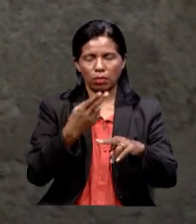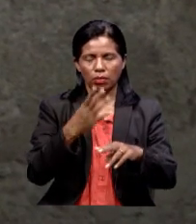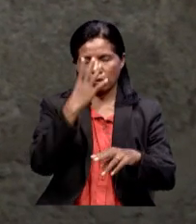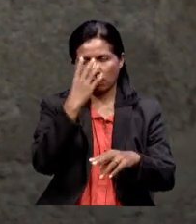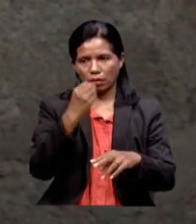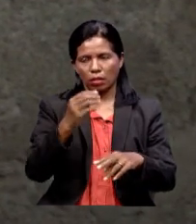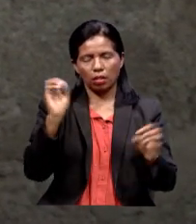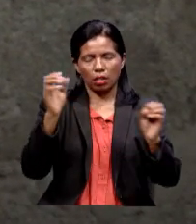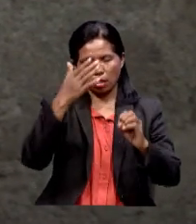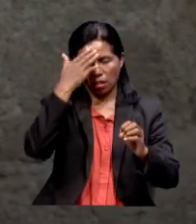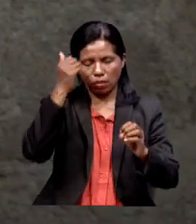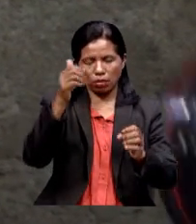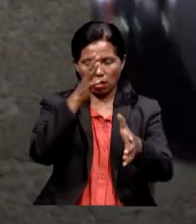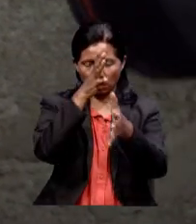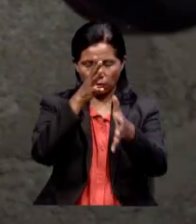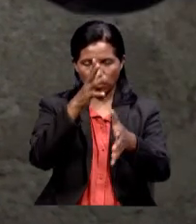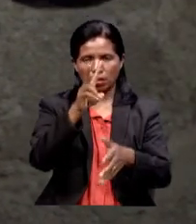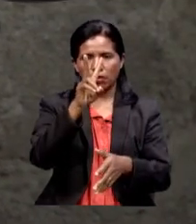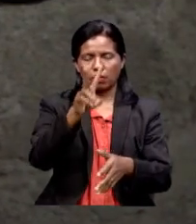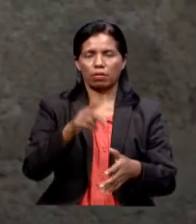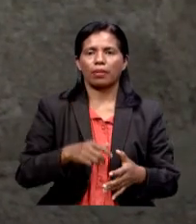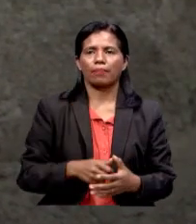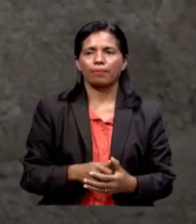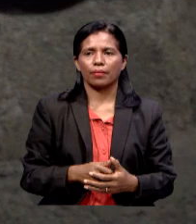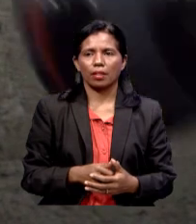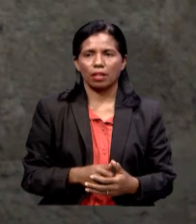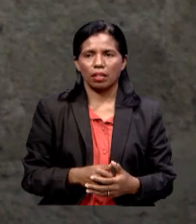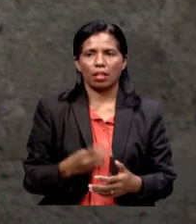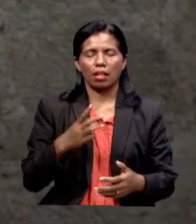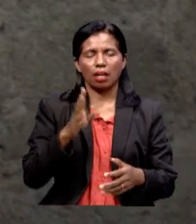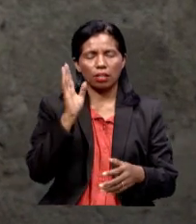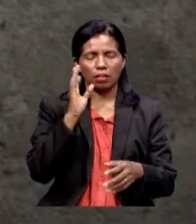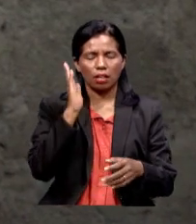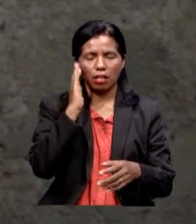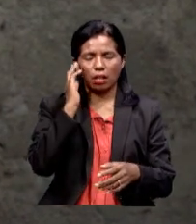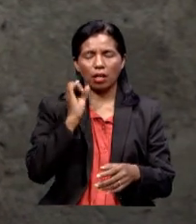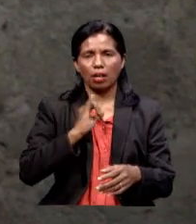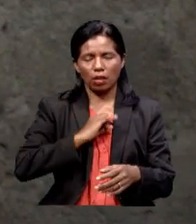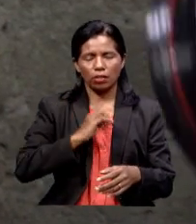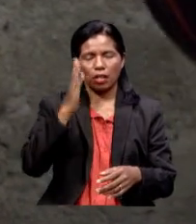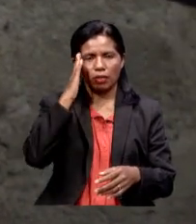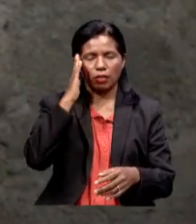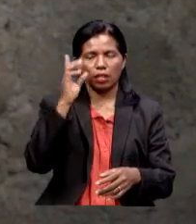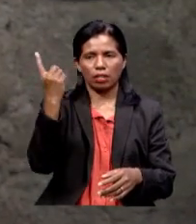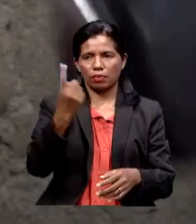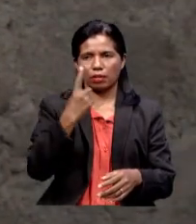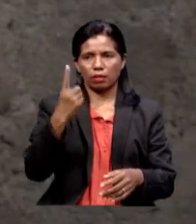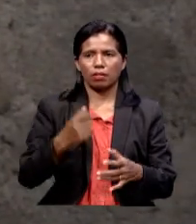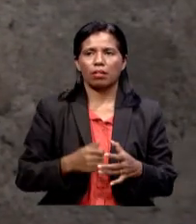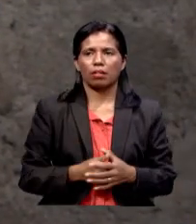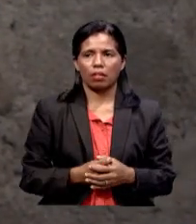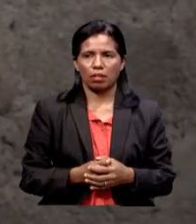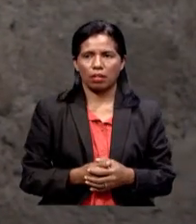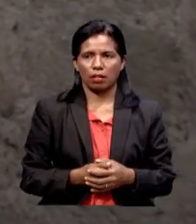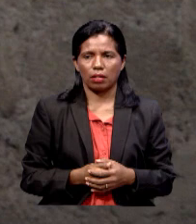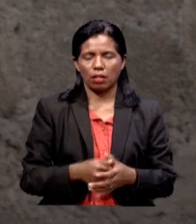halu apo nai rua abi se hanu ina fatin tambah ne ina ama la sabon nai rua me